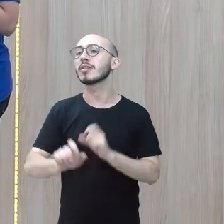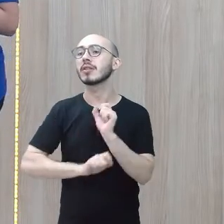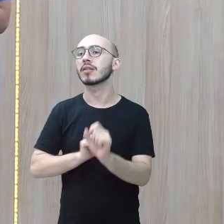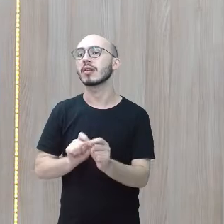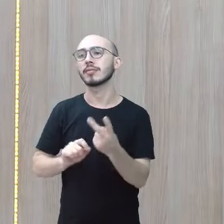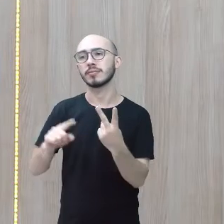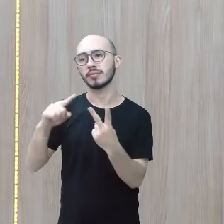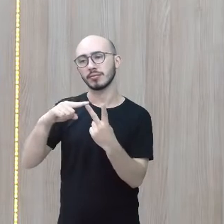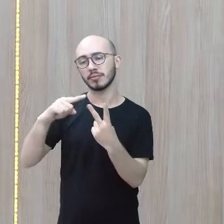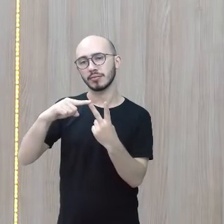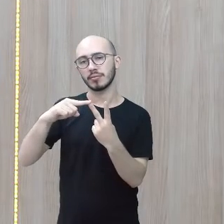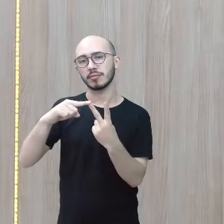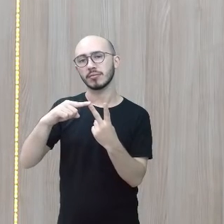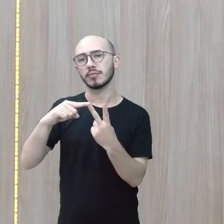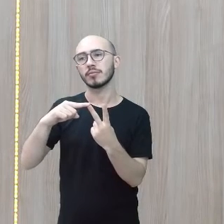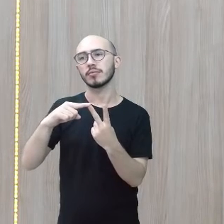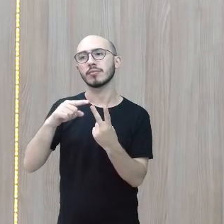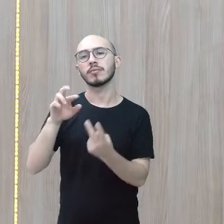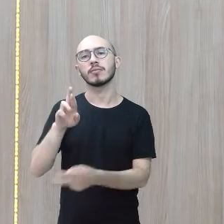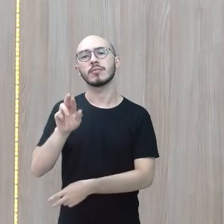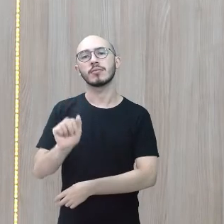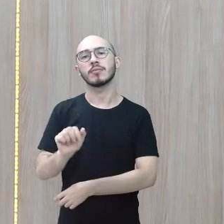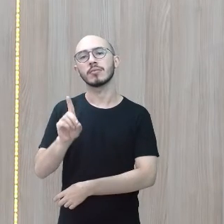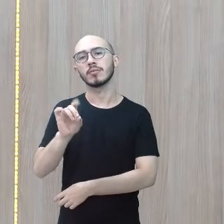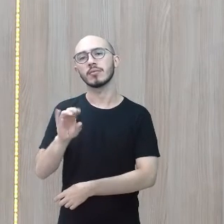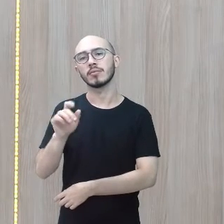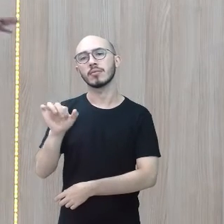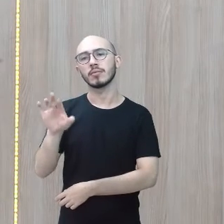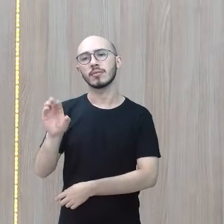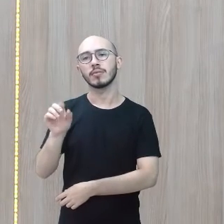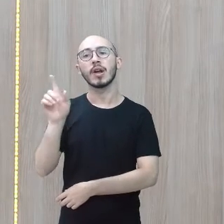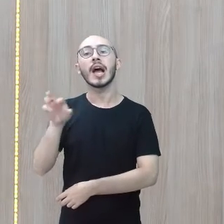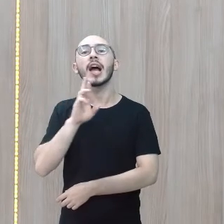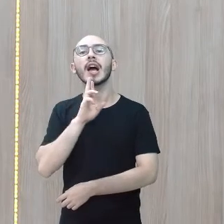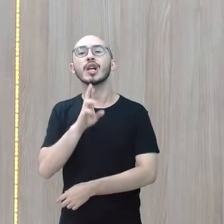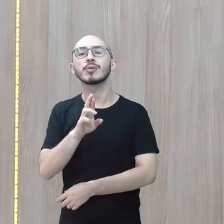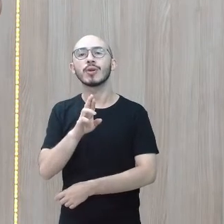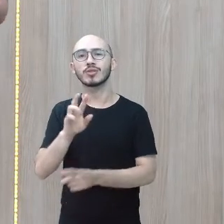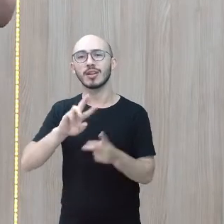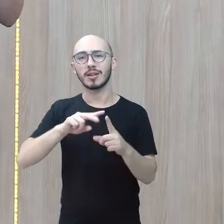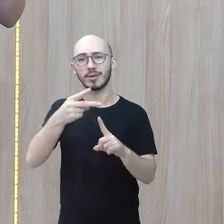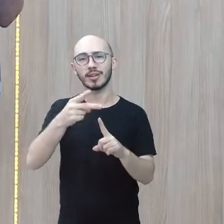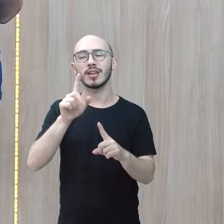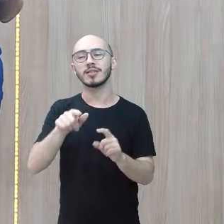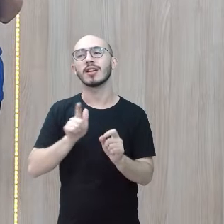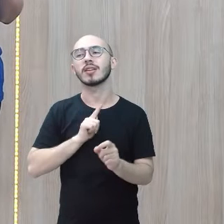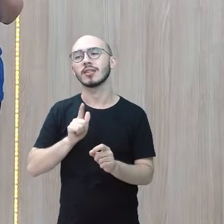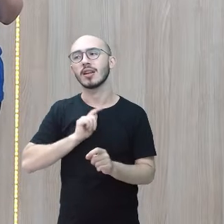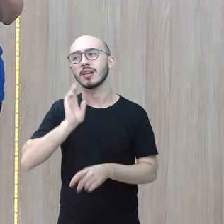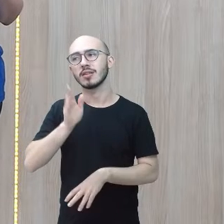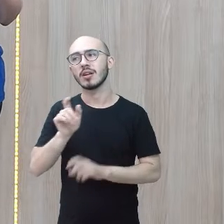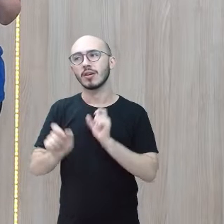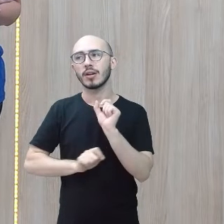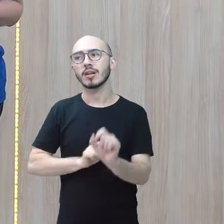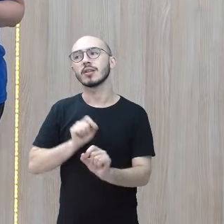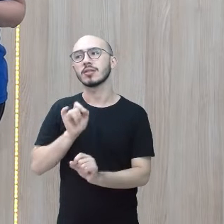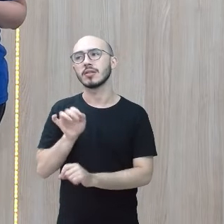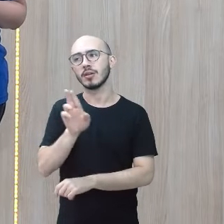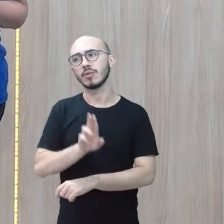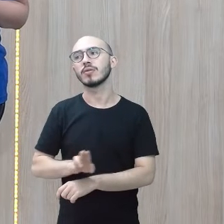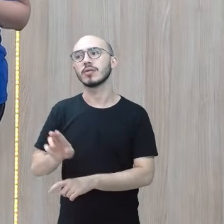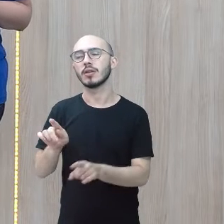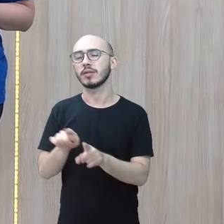do radicando, né? Esse radicando, lembra que a resposta já é a potência, se a gente estivesse utilizando a sequência